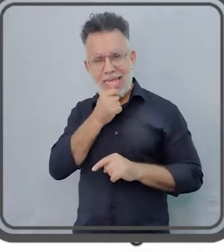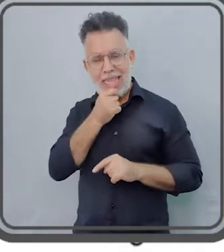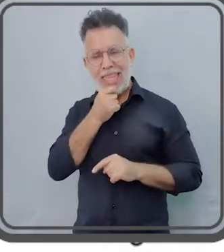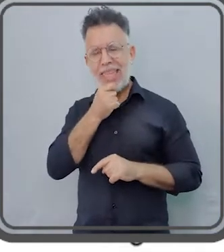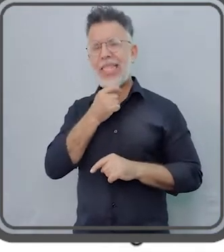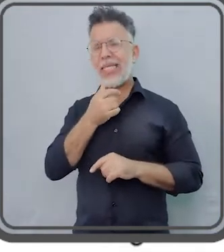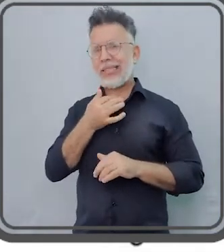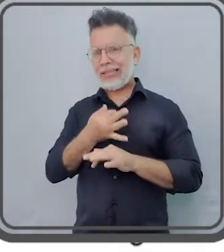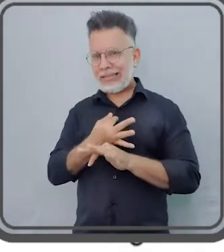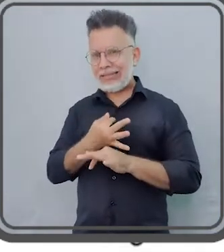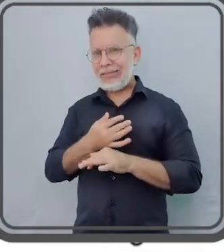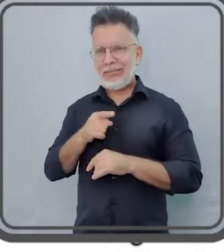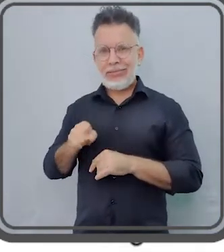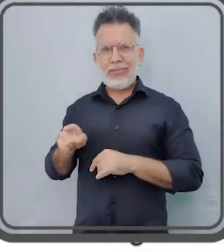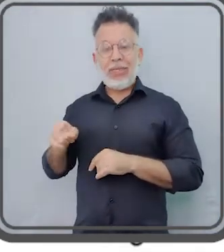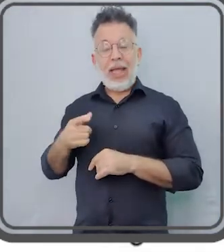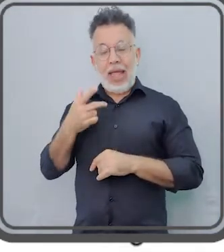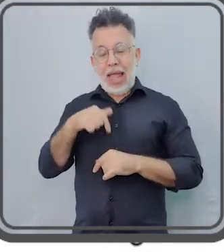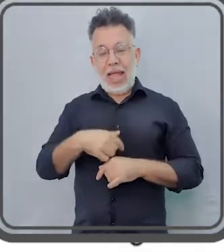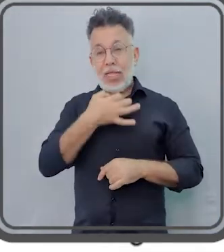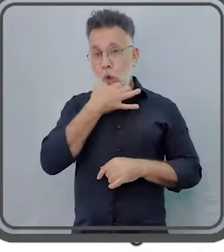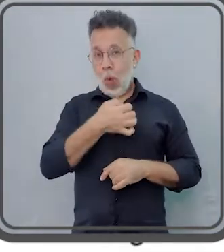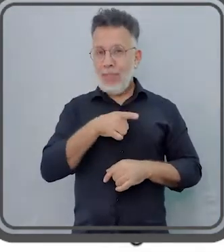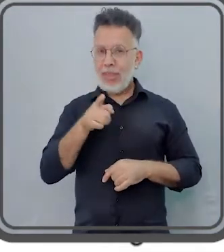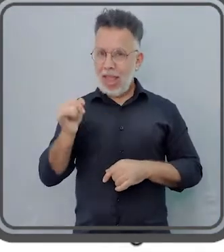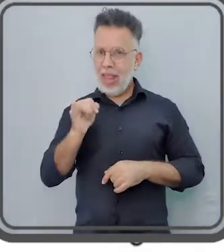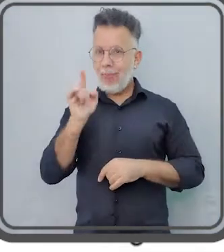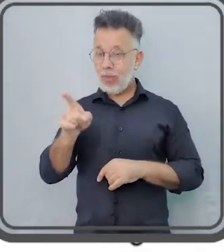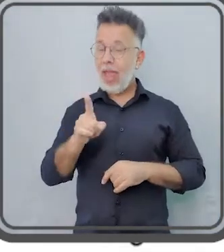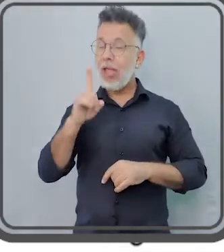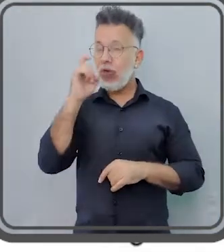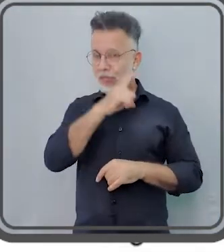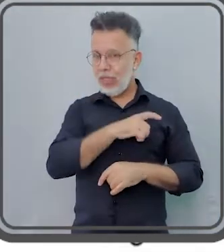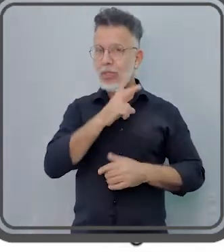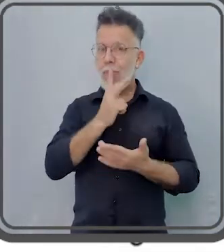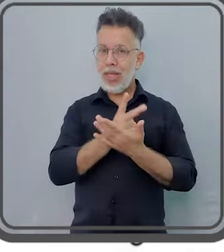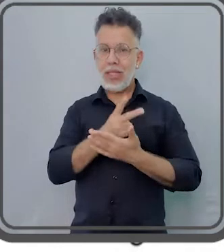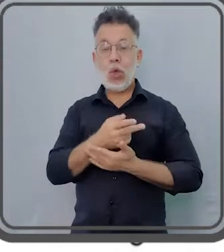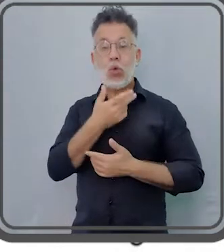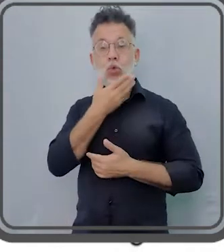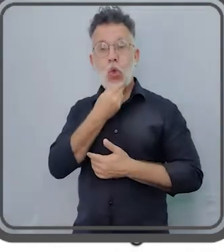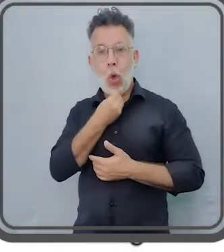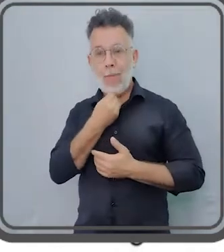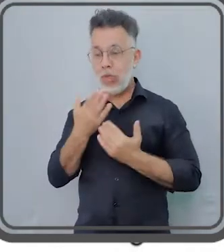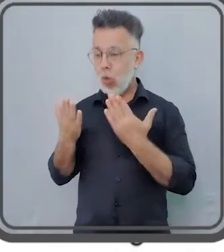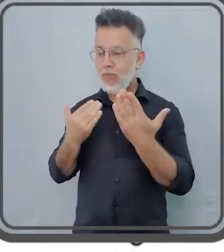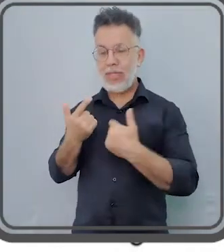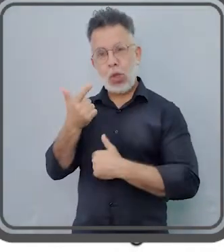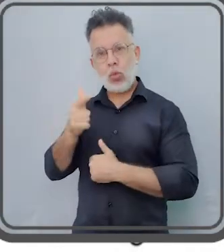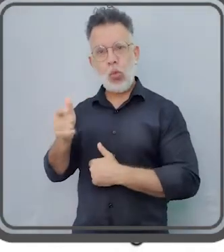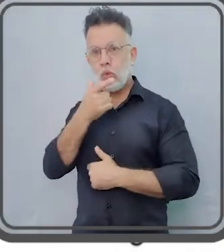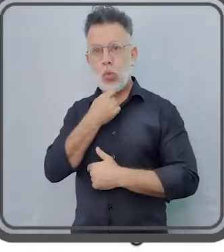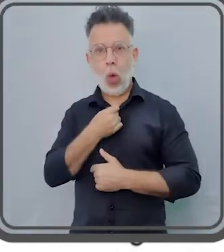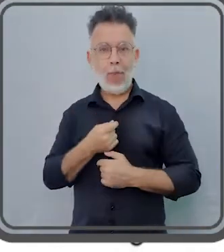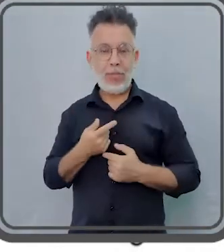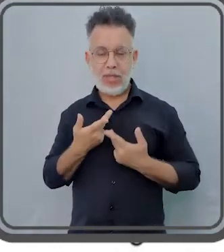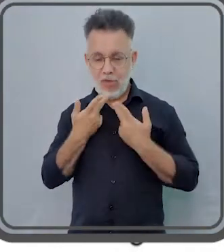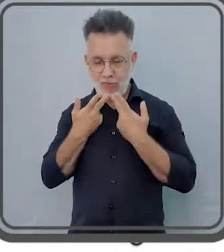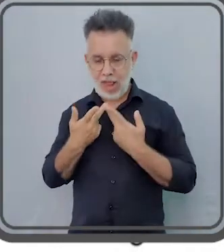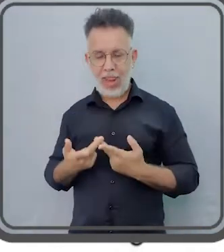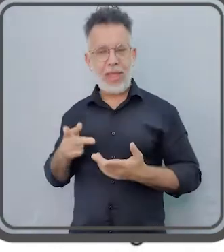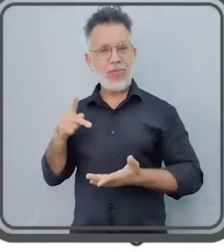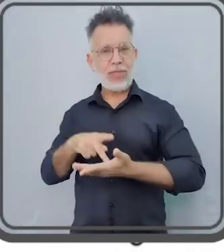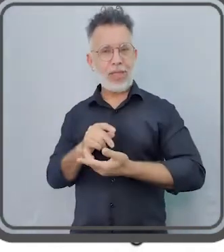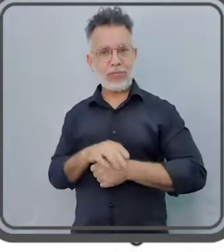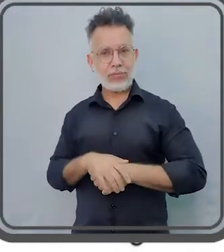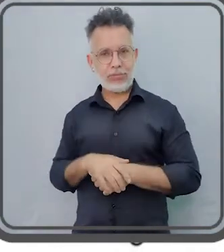comentário eu acho que é super legítimo, é difícil mesmo os homens se abrirem em profundidade. Ele valida muito isso, e esse